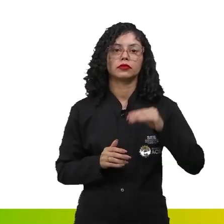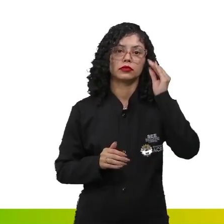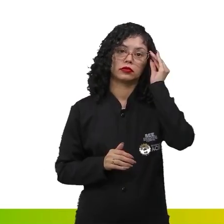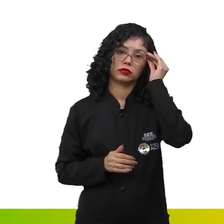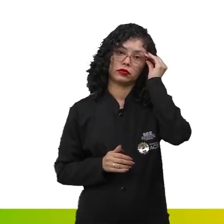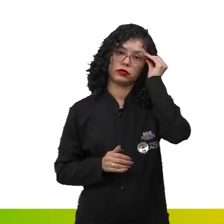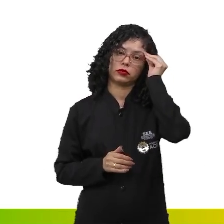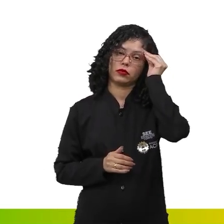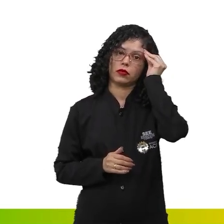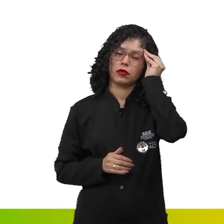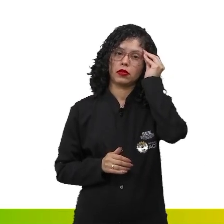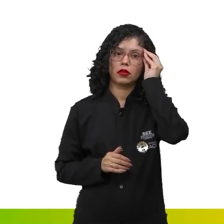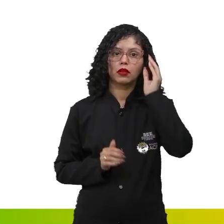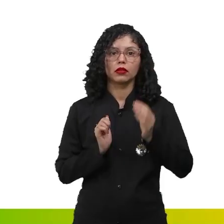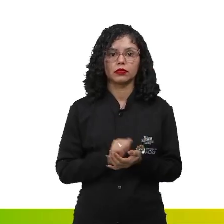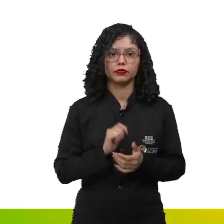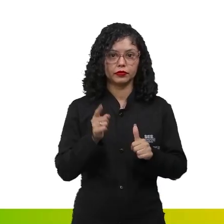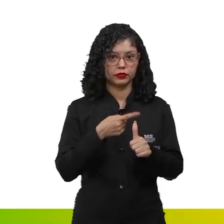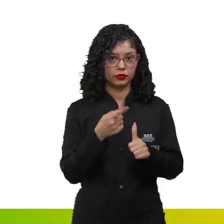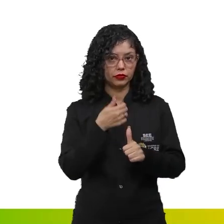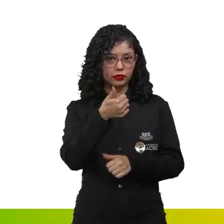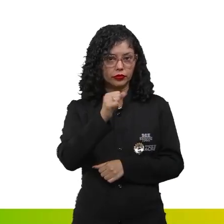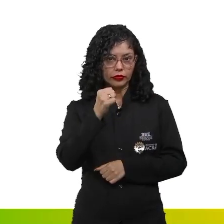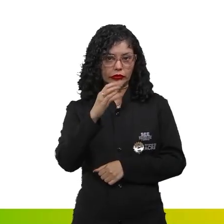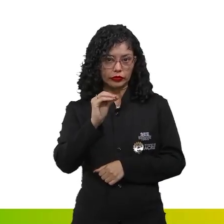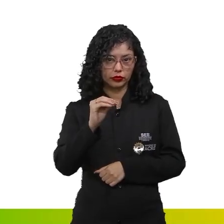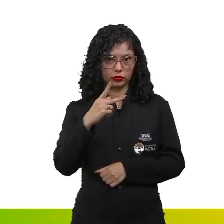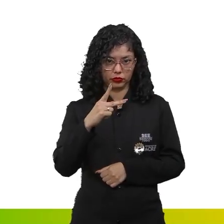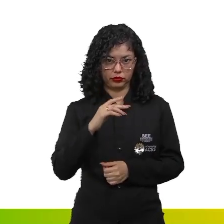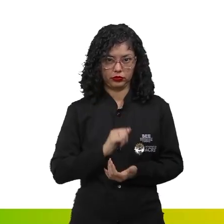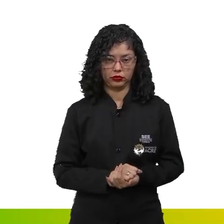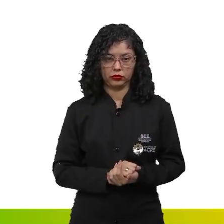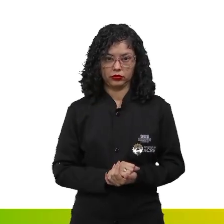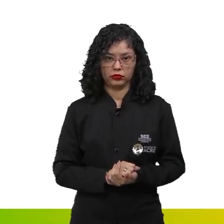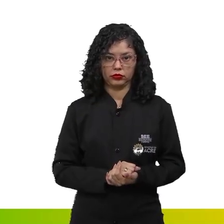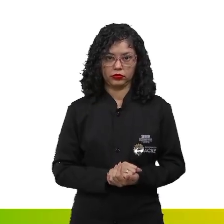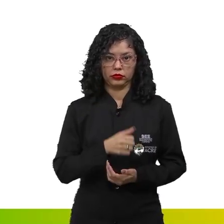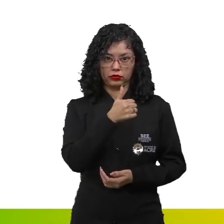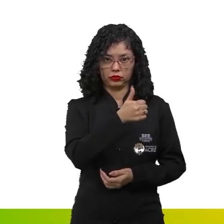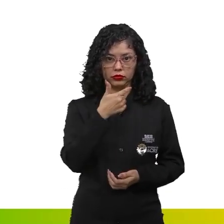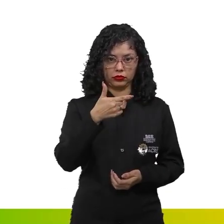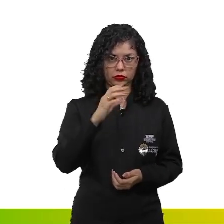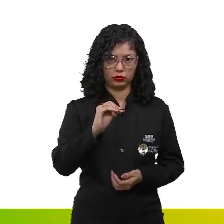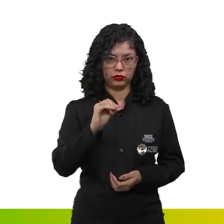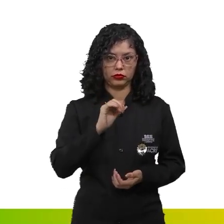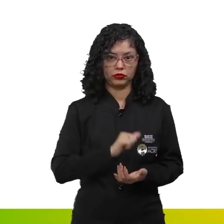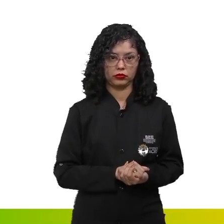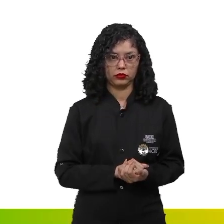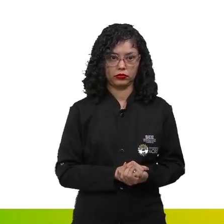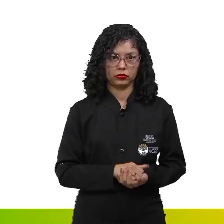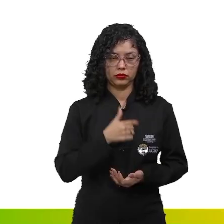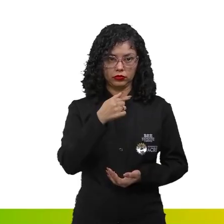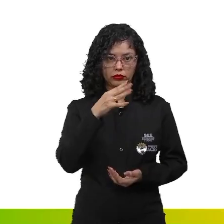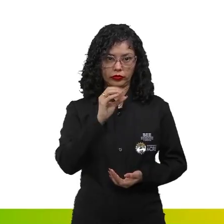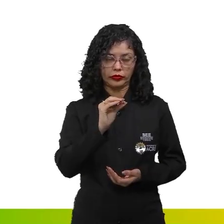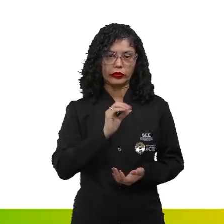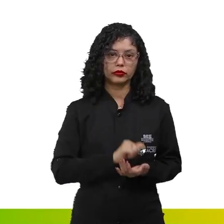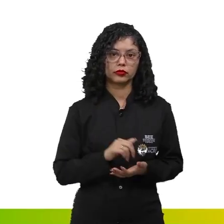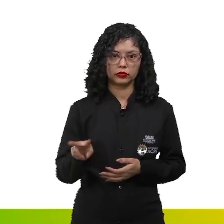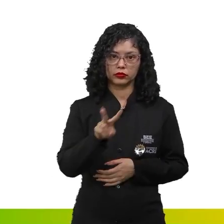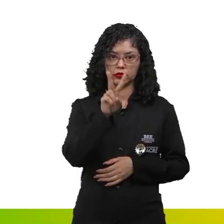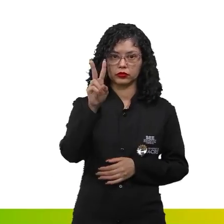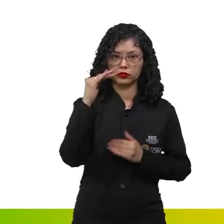colocações. Supondo que o primeiro colocado tenha feito 180 pontos, o segundo 110 pontos e o terceiro 70